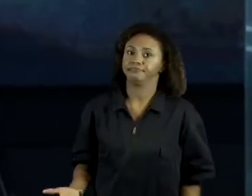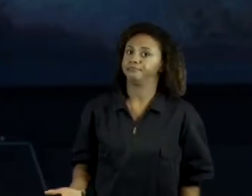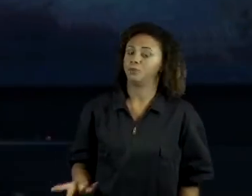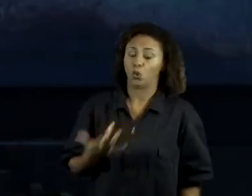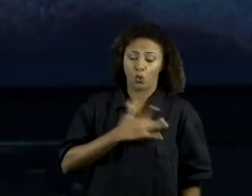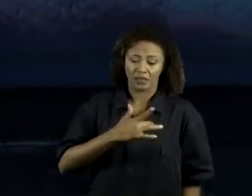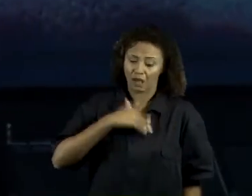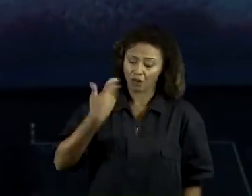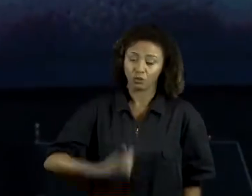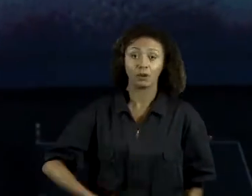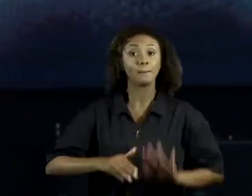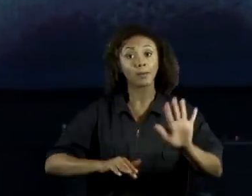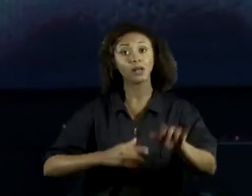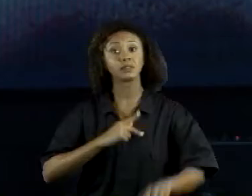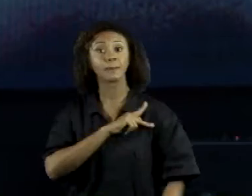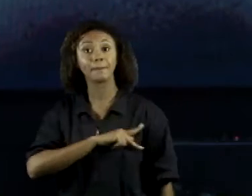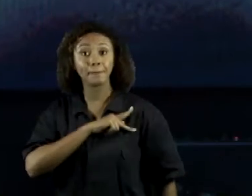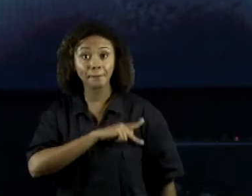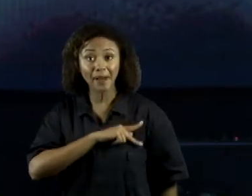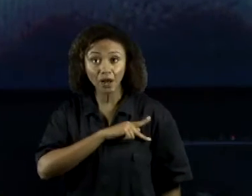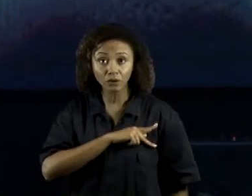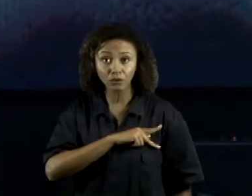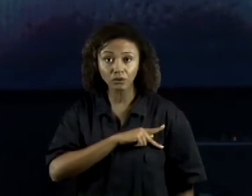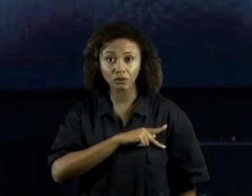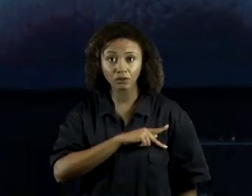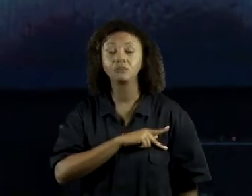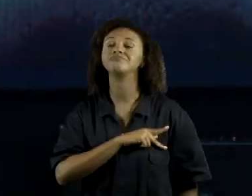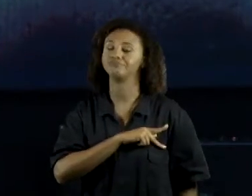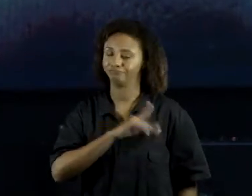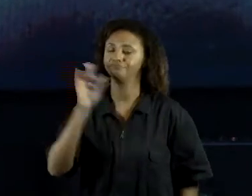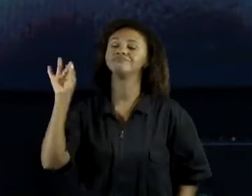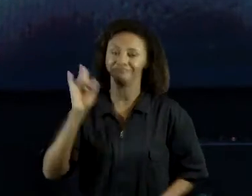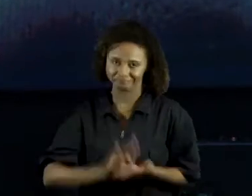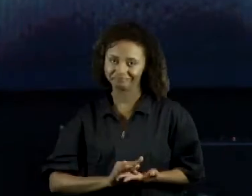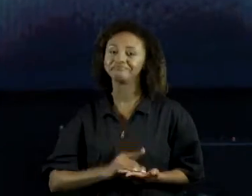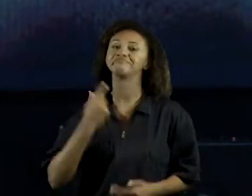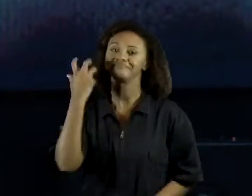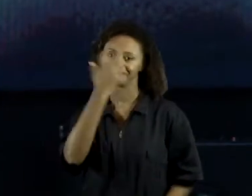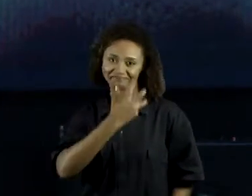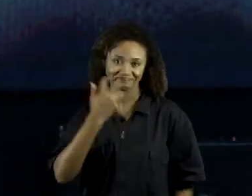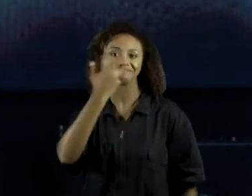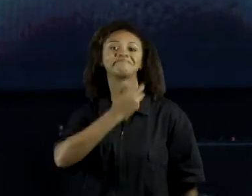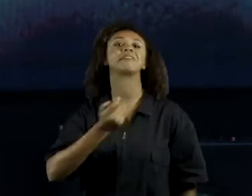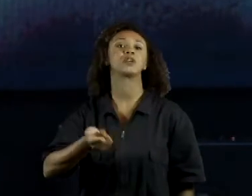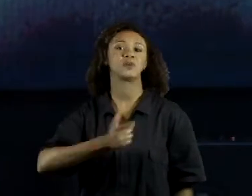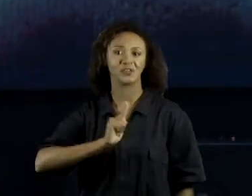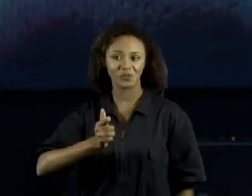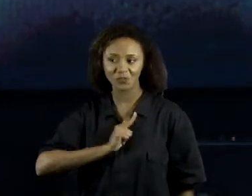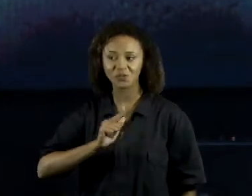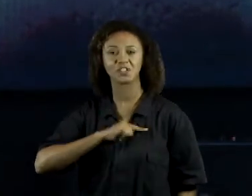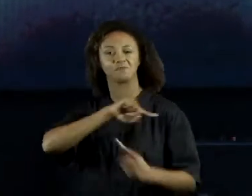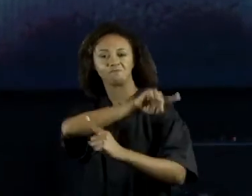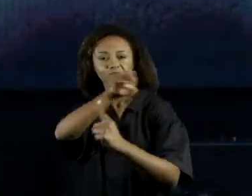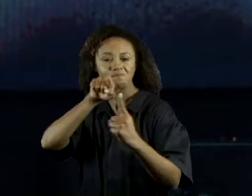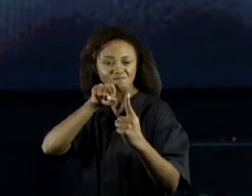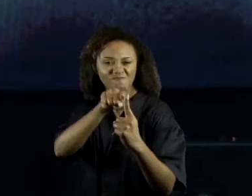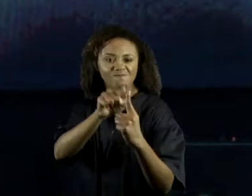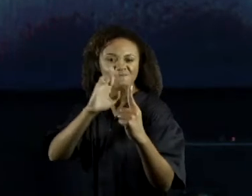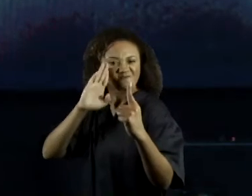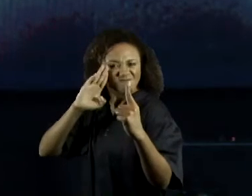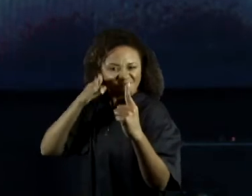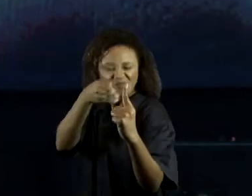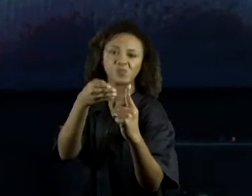Paulo não era um apaixonado pelo seu foco, pela sua missão, pelo seu